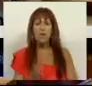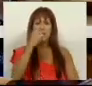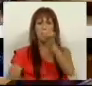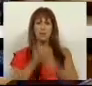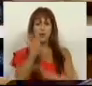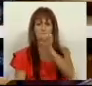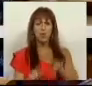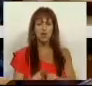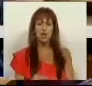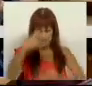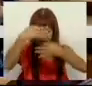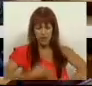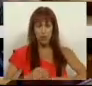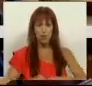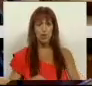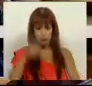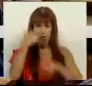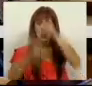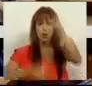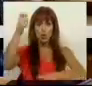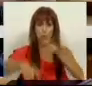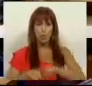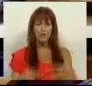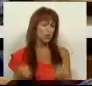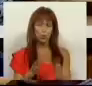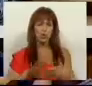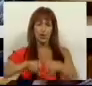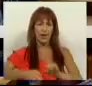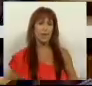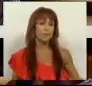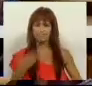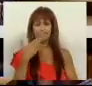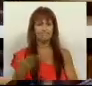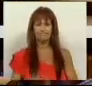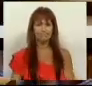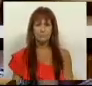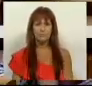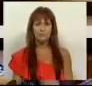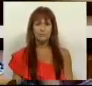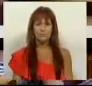pessoas e a dignidade dos povos, está tudo estragado. Muito obrigada.